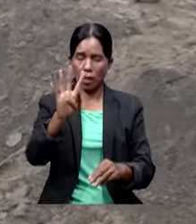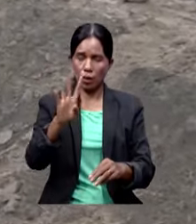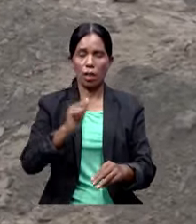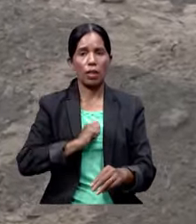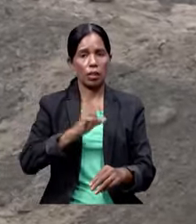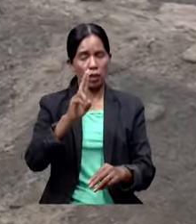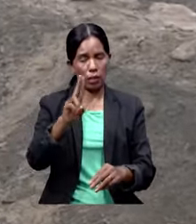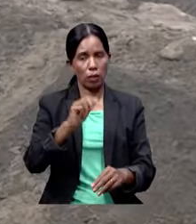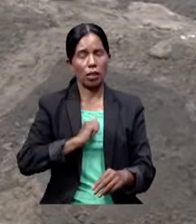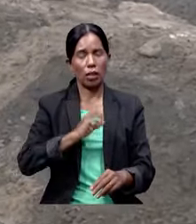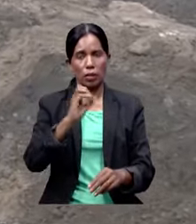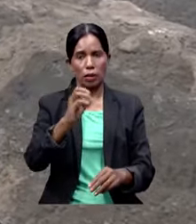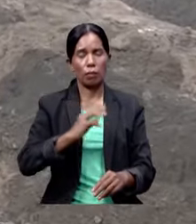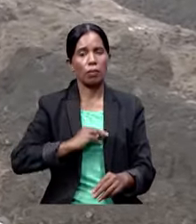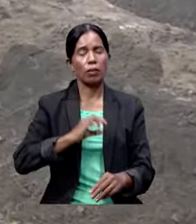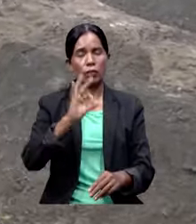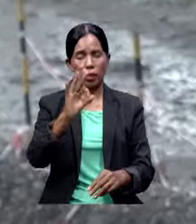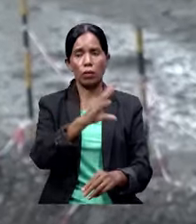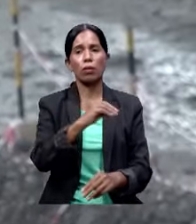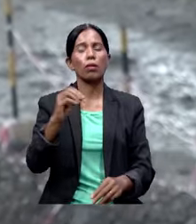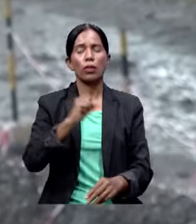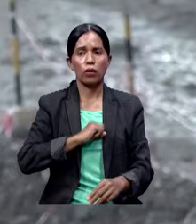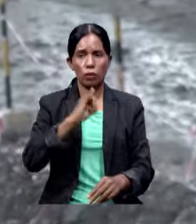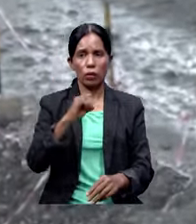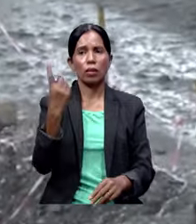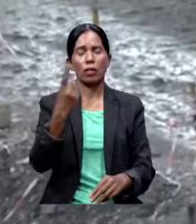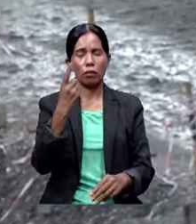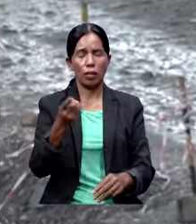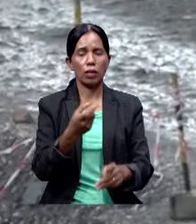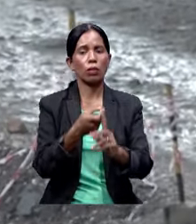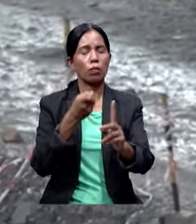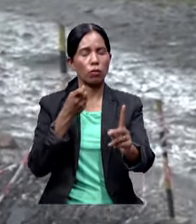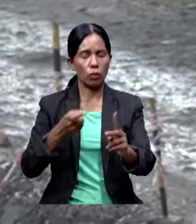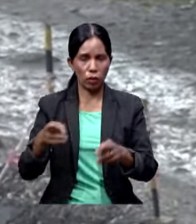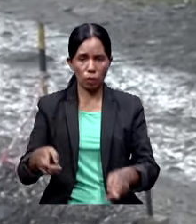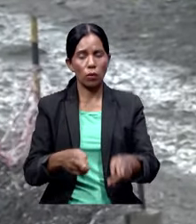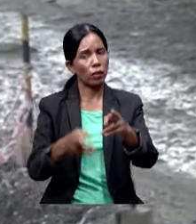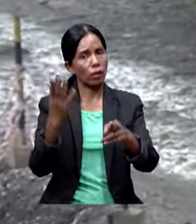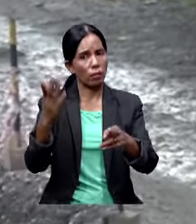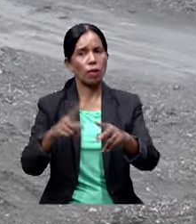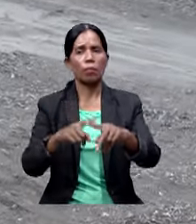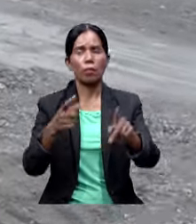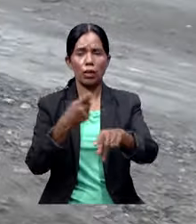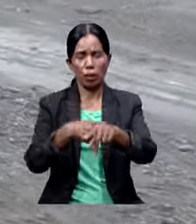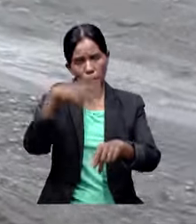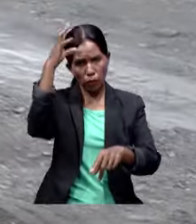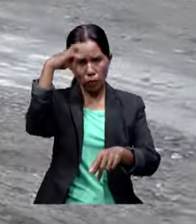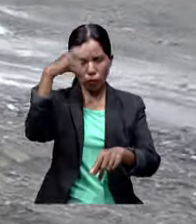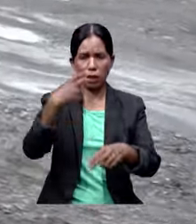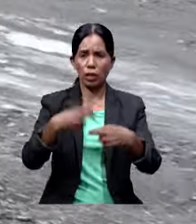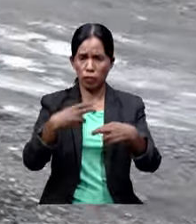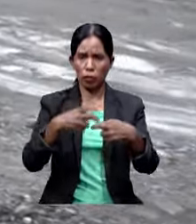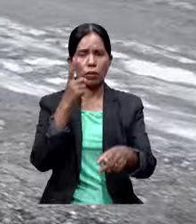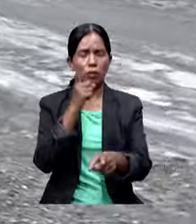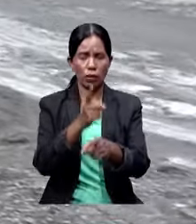Aileu, Ainaru, Manfahi no Kovalima, mas sempre ultrapassa li husi mota refere, mai bem ia tempo udang, difícil